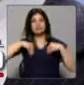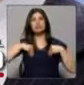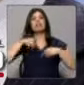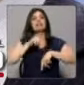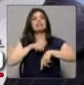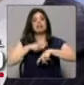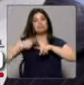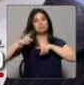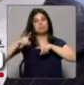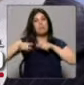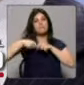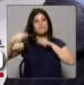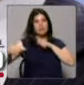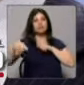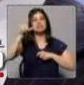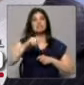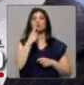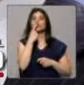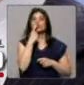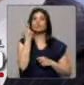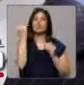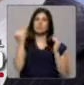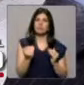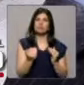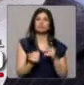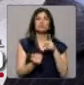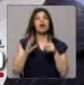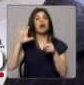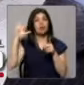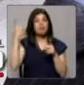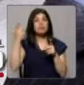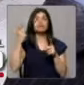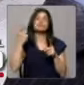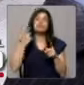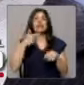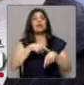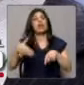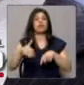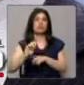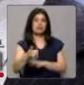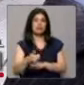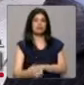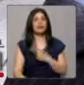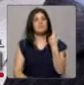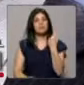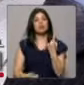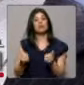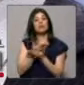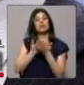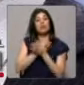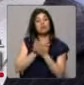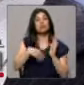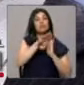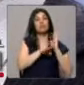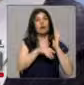da dívida. É algo que poderá acontecer quando chegar à altura, depois da negociação de um bom programa de desenvolvimento